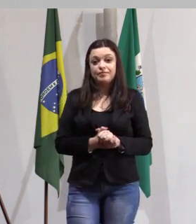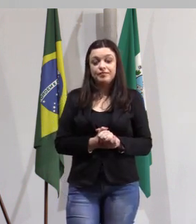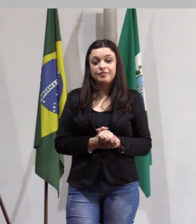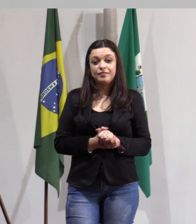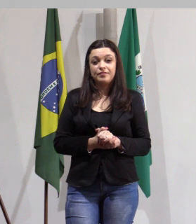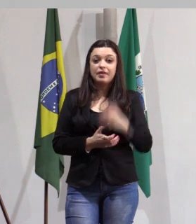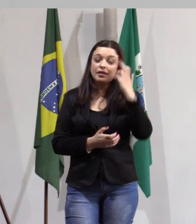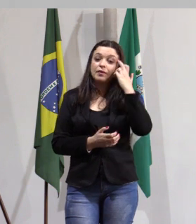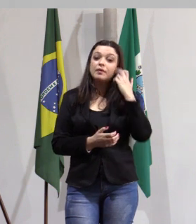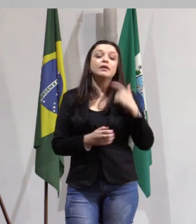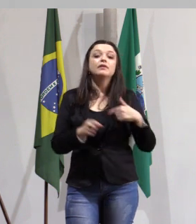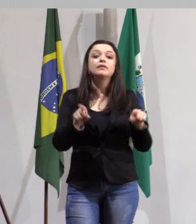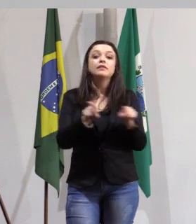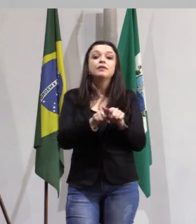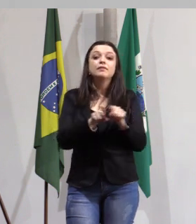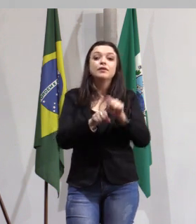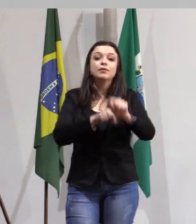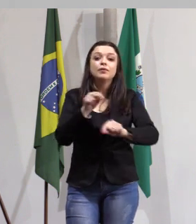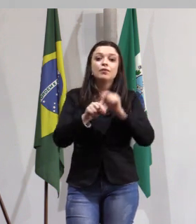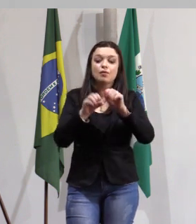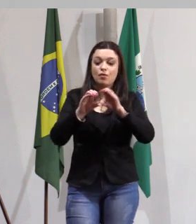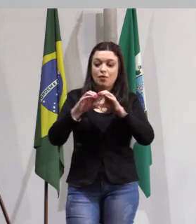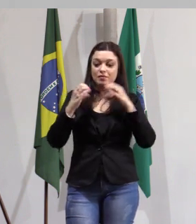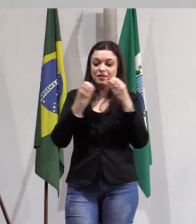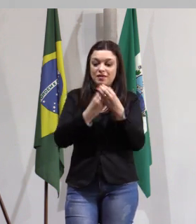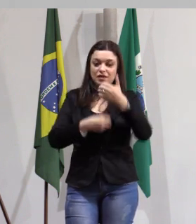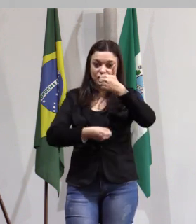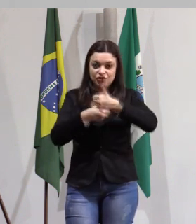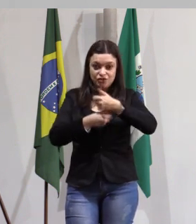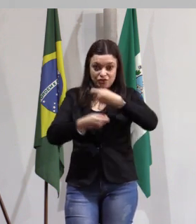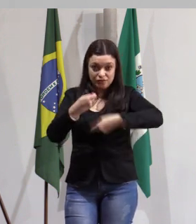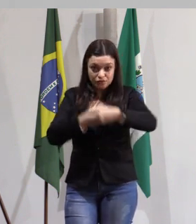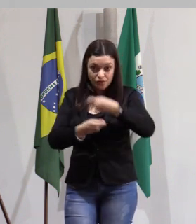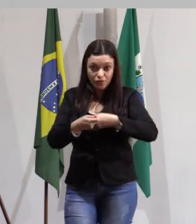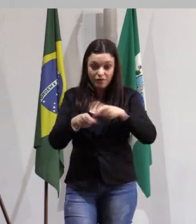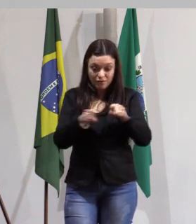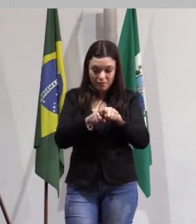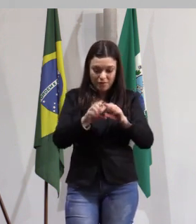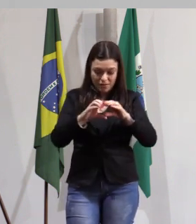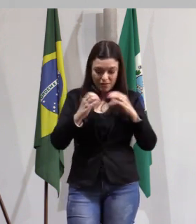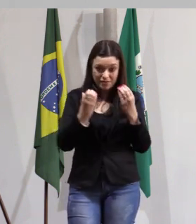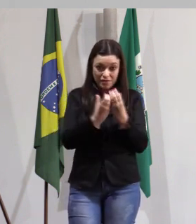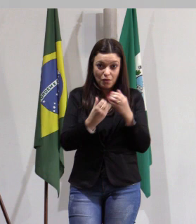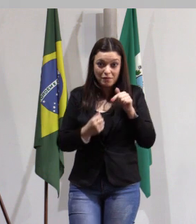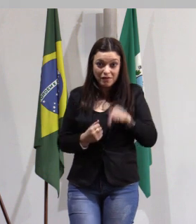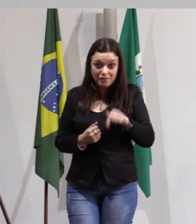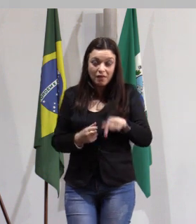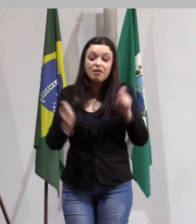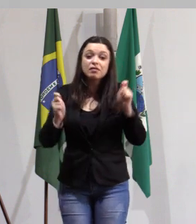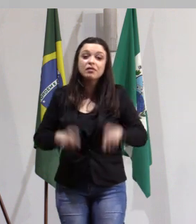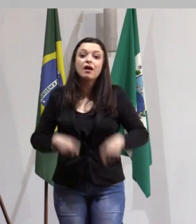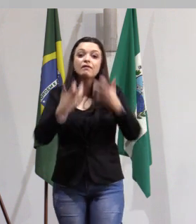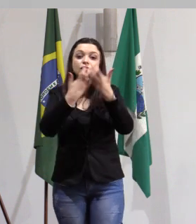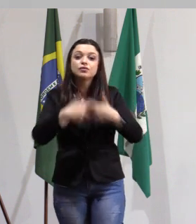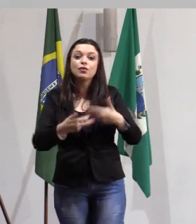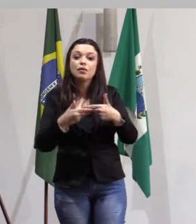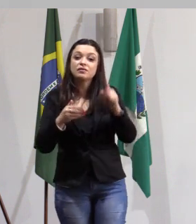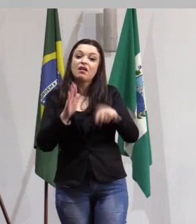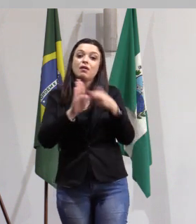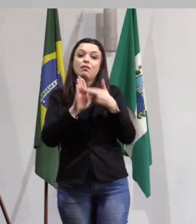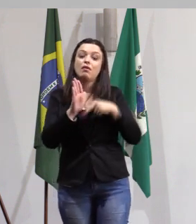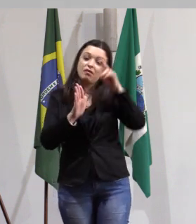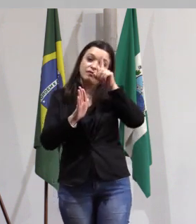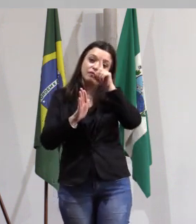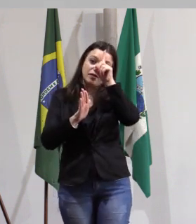Terá esse comitê gestor, como disse há pouco, a sua composição e funcionamento definidos por regulamento.